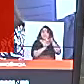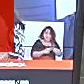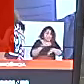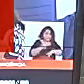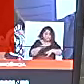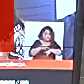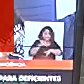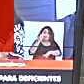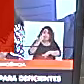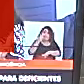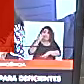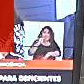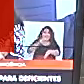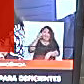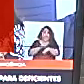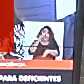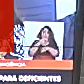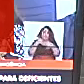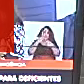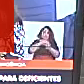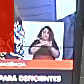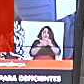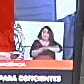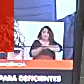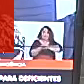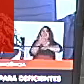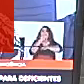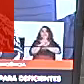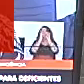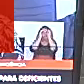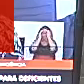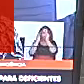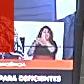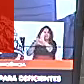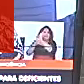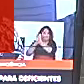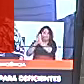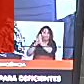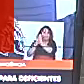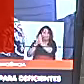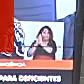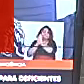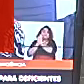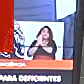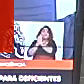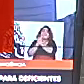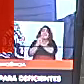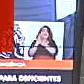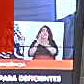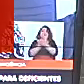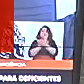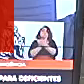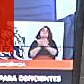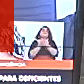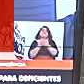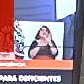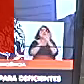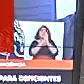para permitir que as pessoas usufruíssem esse direito. E a lei trouxe... no artigo 2º,